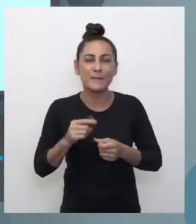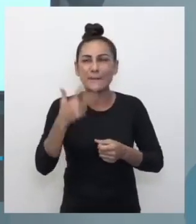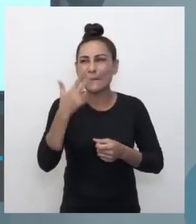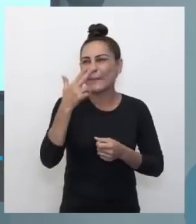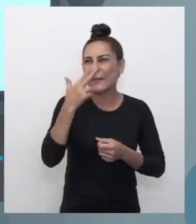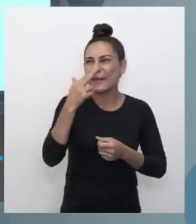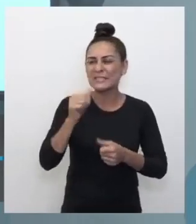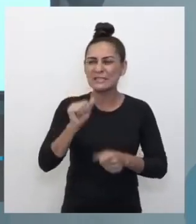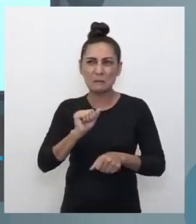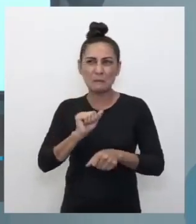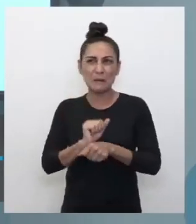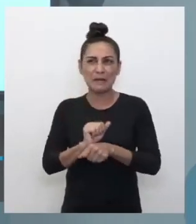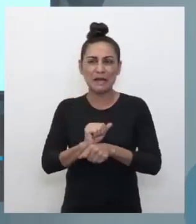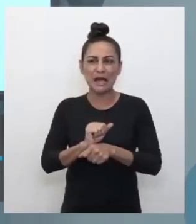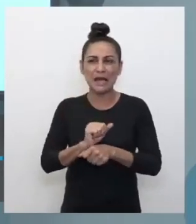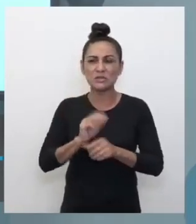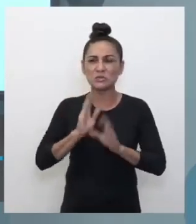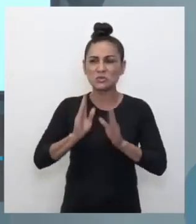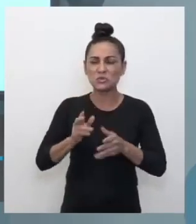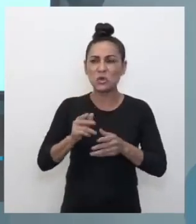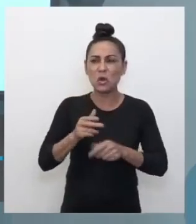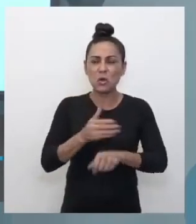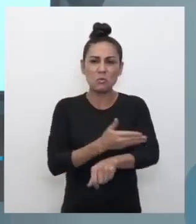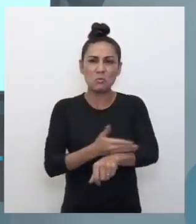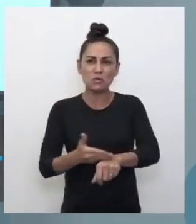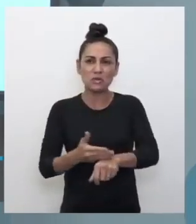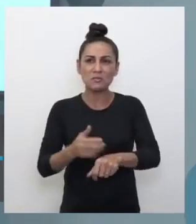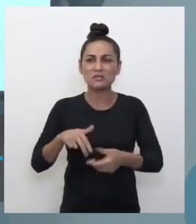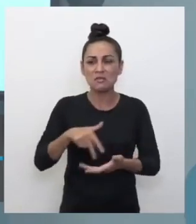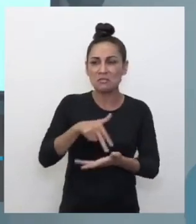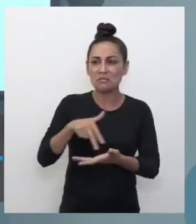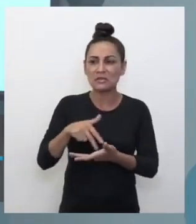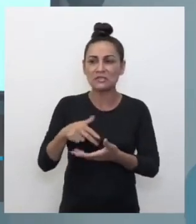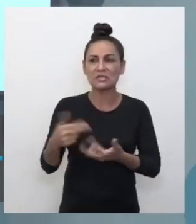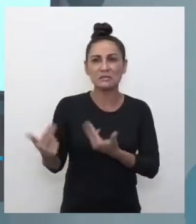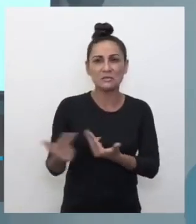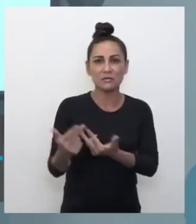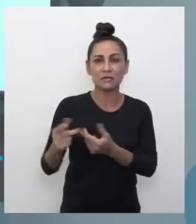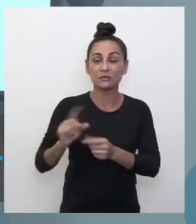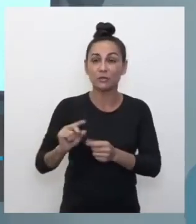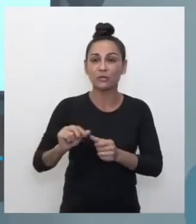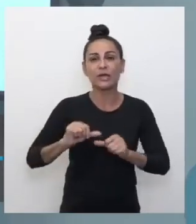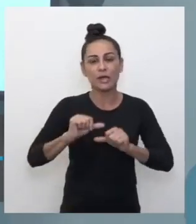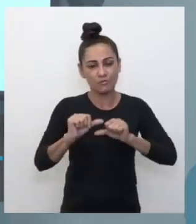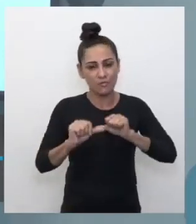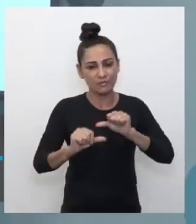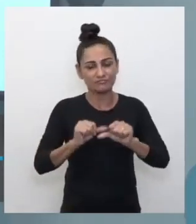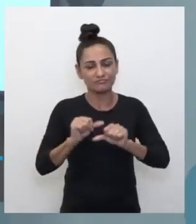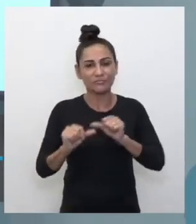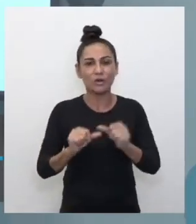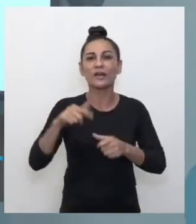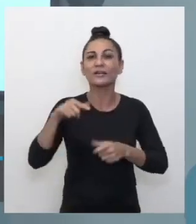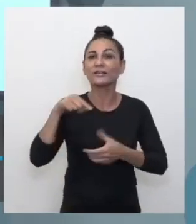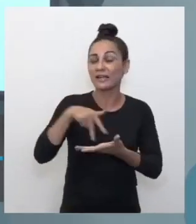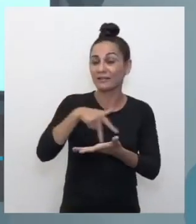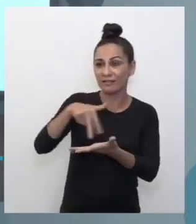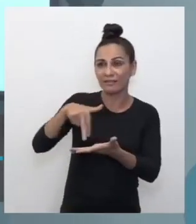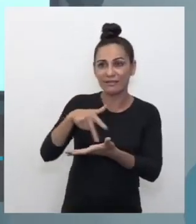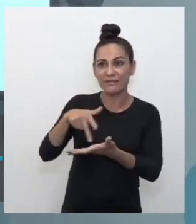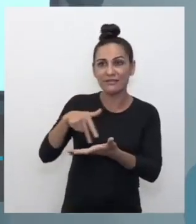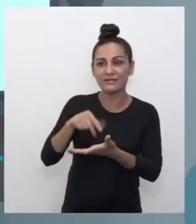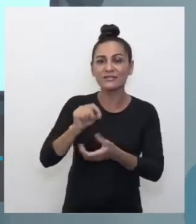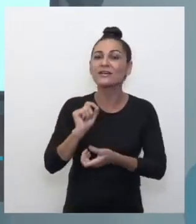de movimentos já estilizados, já padronizados pelo seu coreógrafo. Não. Aqui, né,